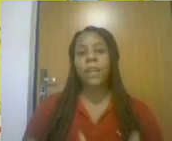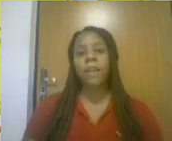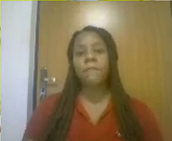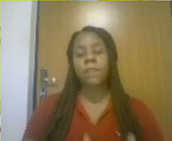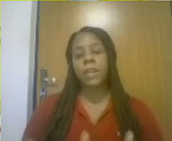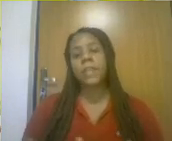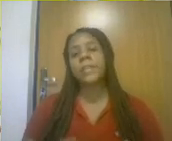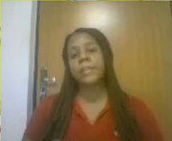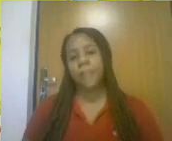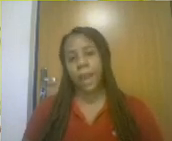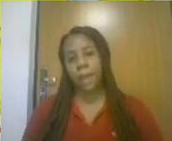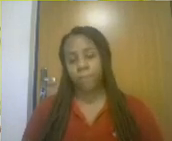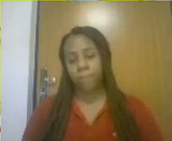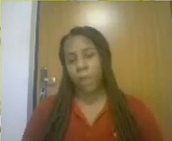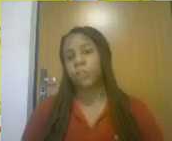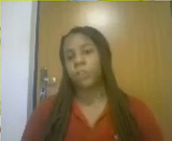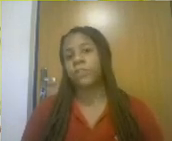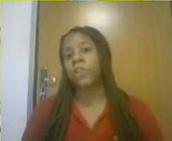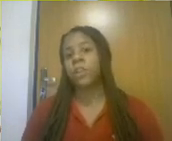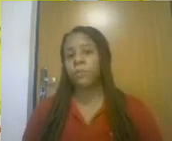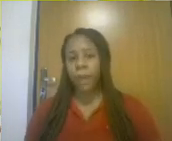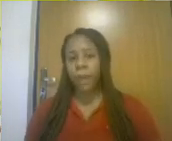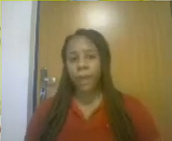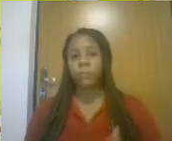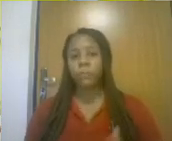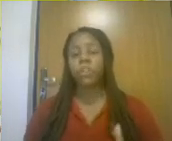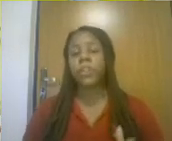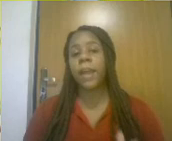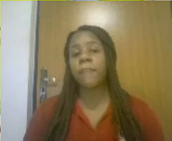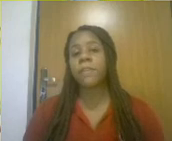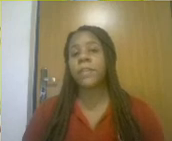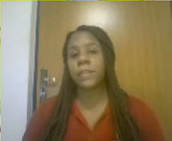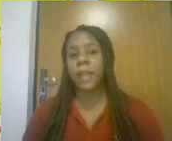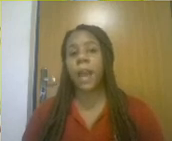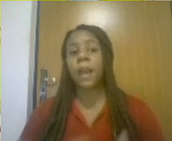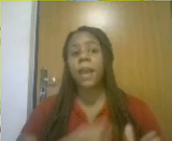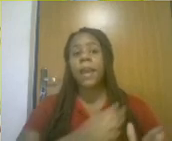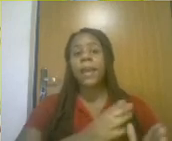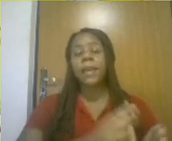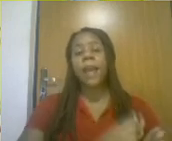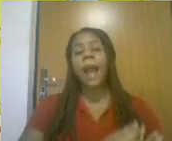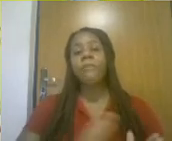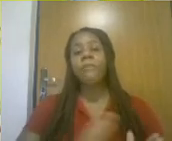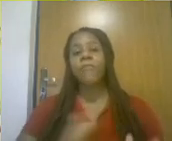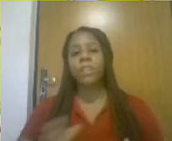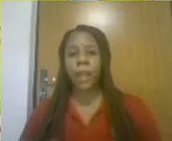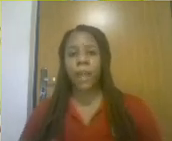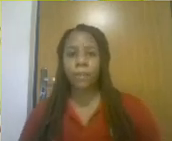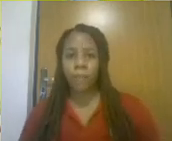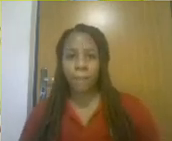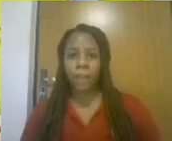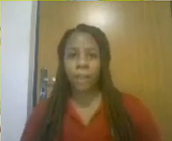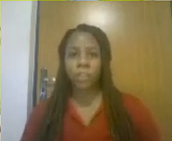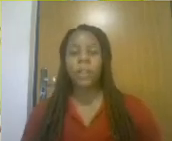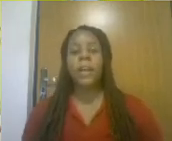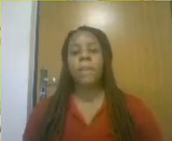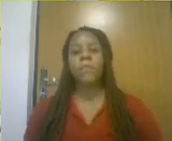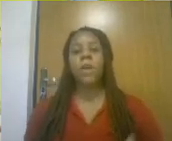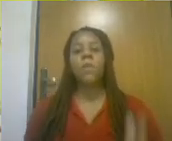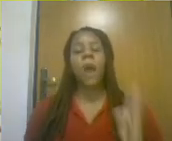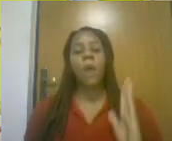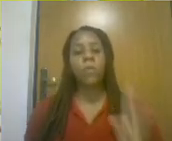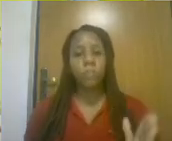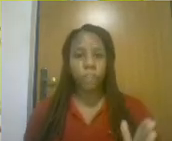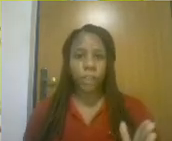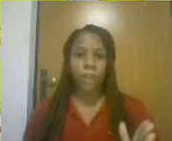ele deve iniciar, né? Quando a gente vai escrever o parágrafo, a gente deve iniciar ele afastado da margem.